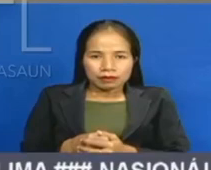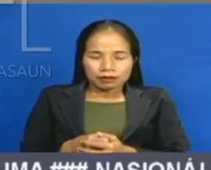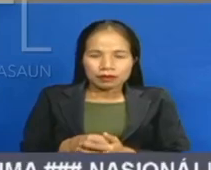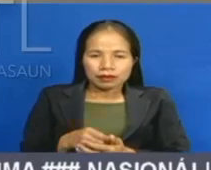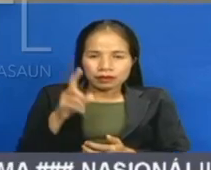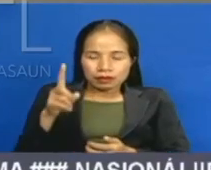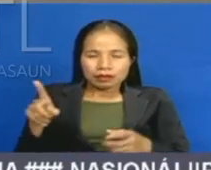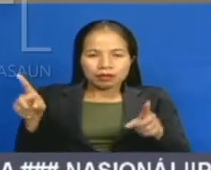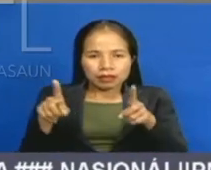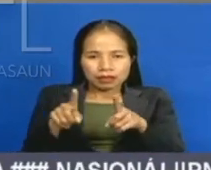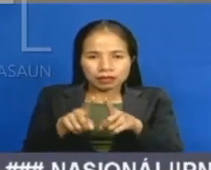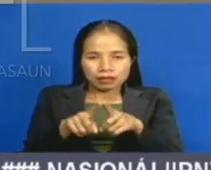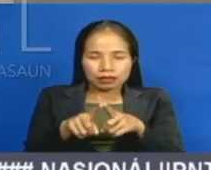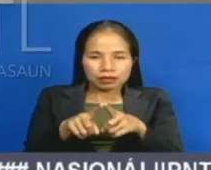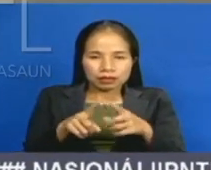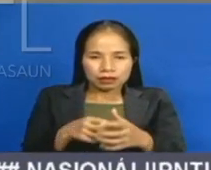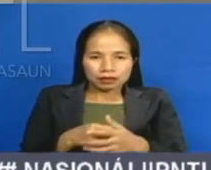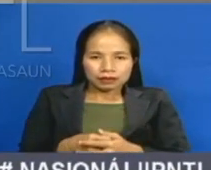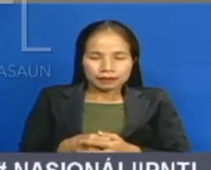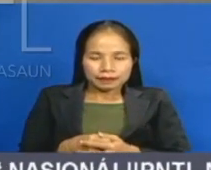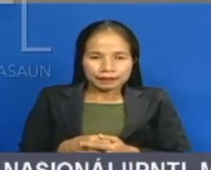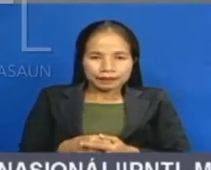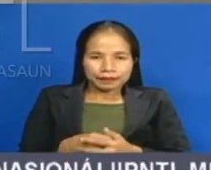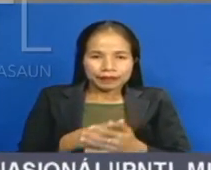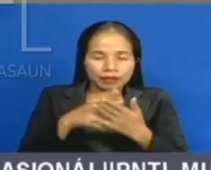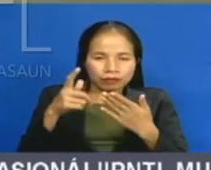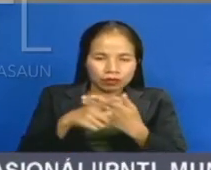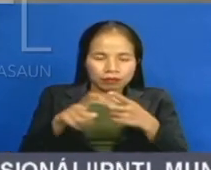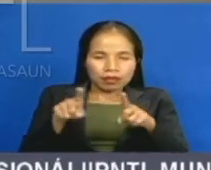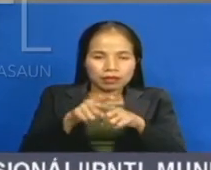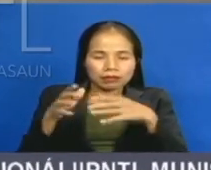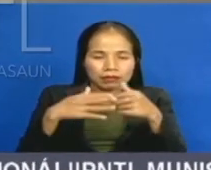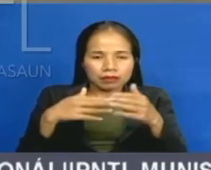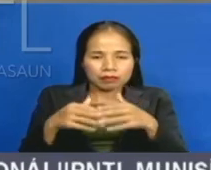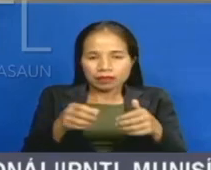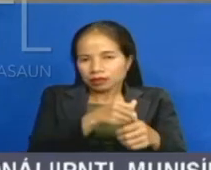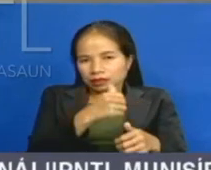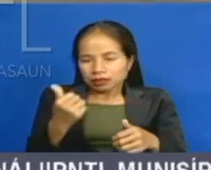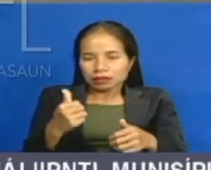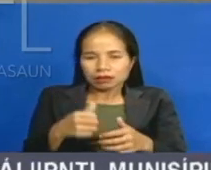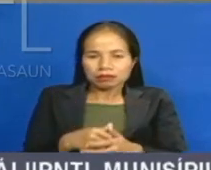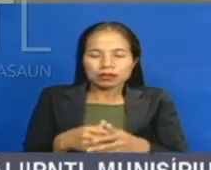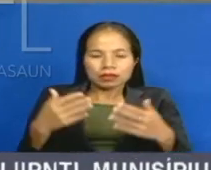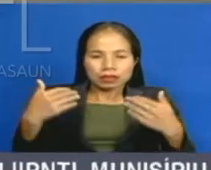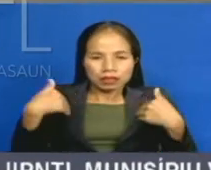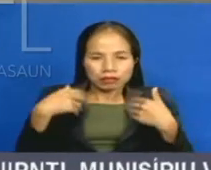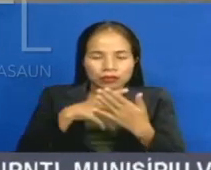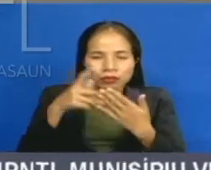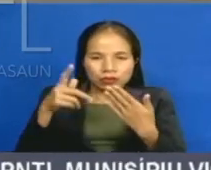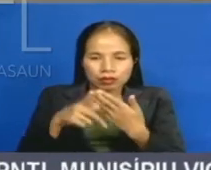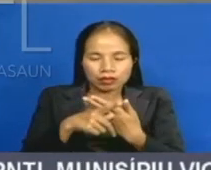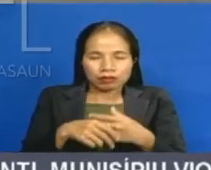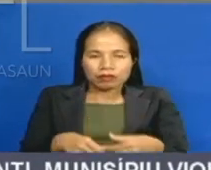kita mak visita pastora, ne program baik-baik, kita siap mak kasih program mak tomar